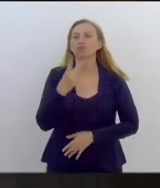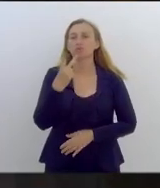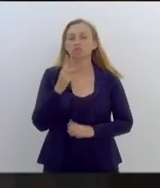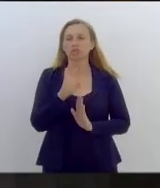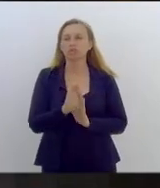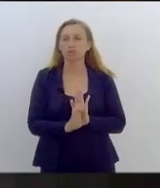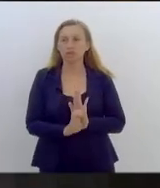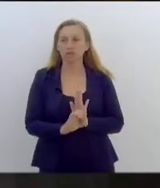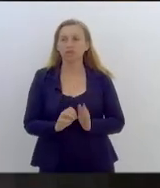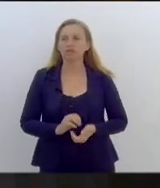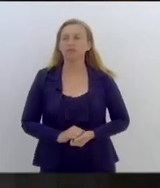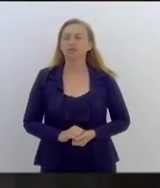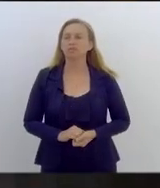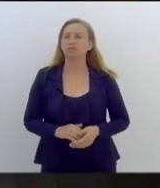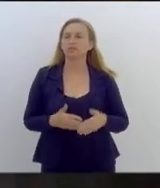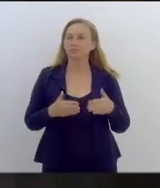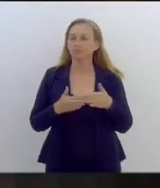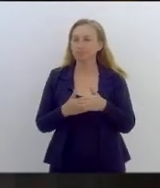que